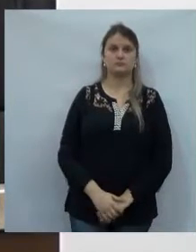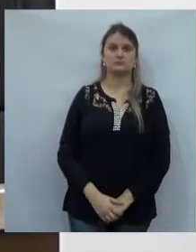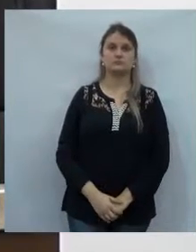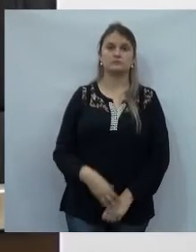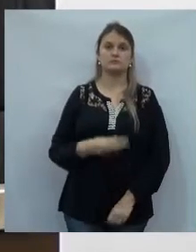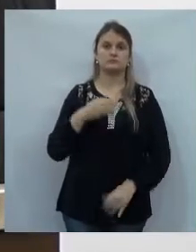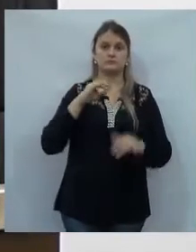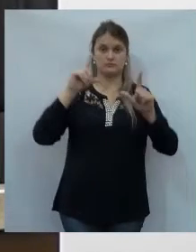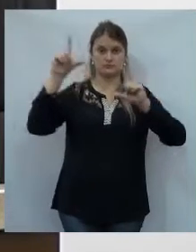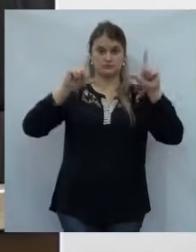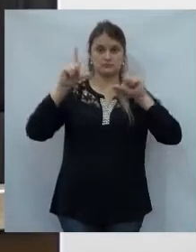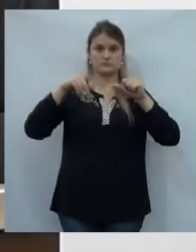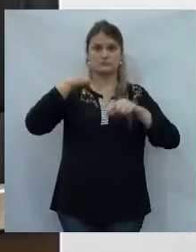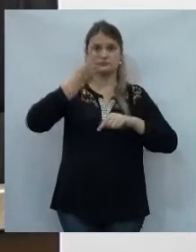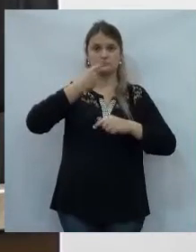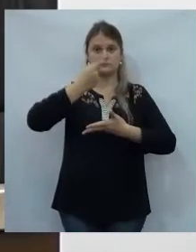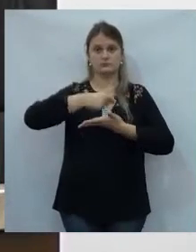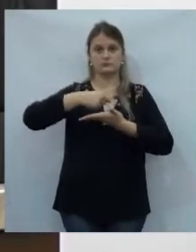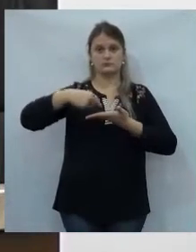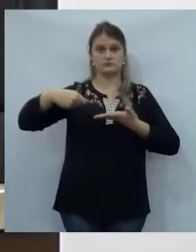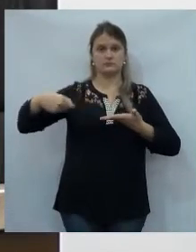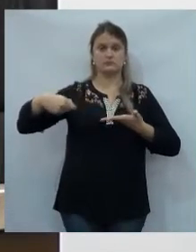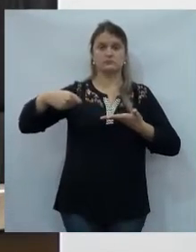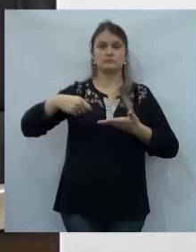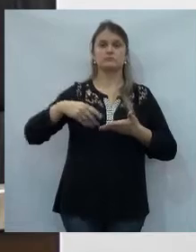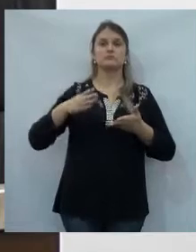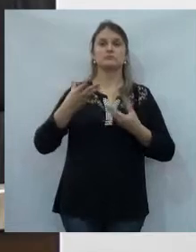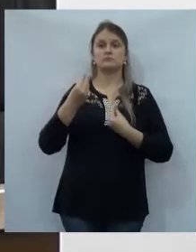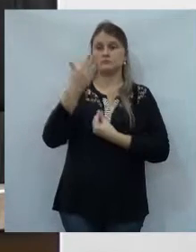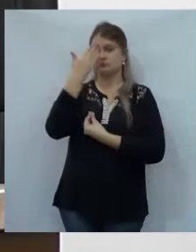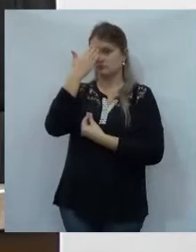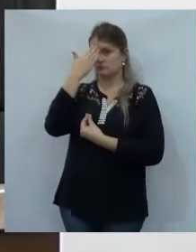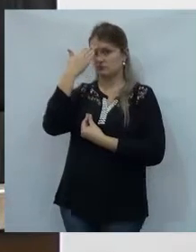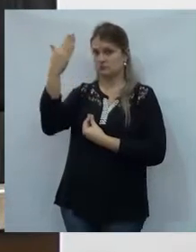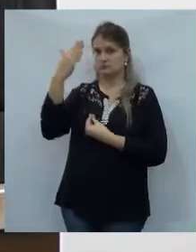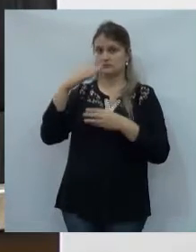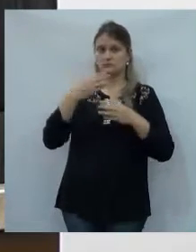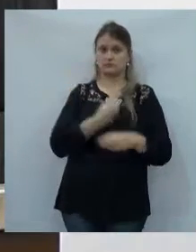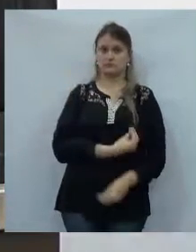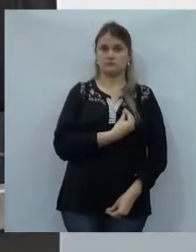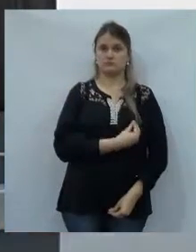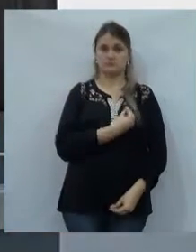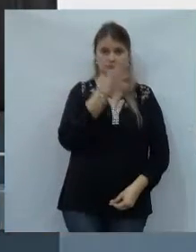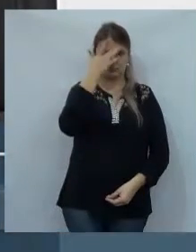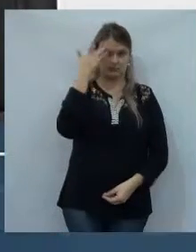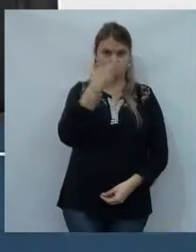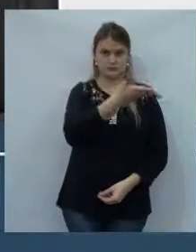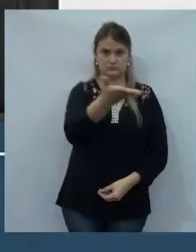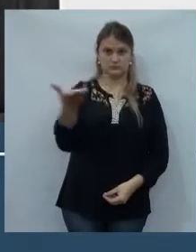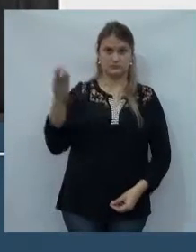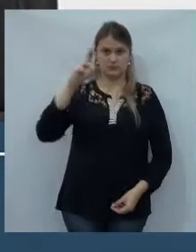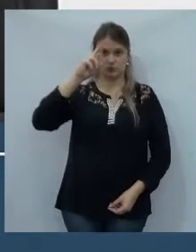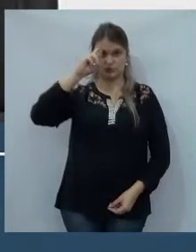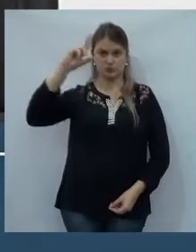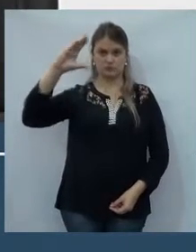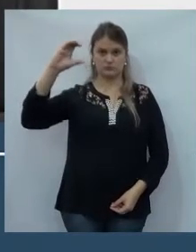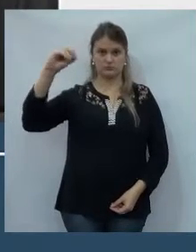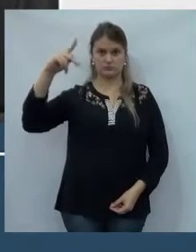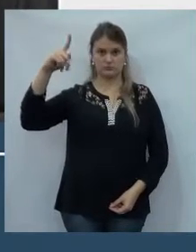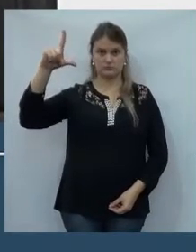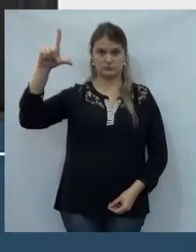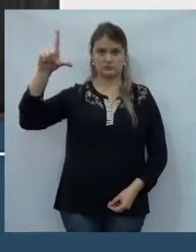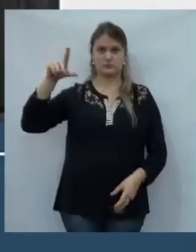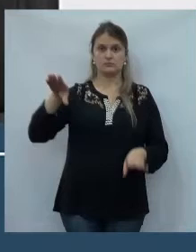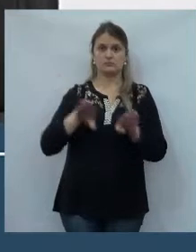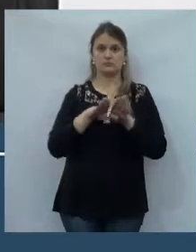imprensa falada escrita. Queria cumprimentar os munícipes presentes, o chefe da Copel Local, o